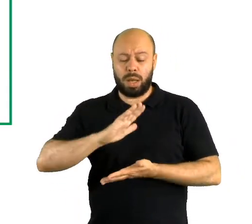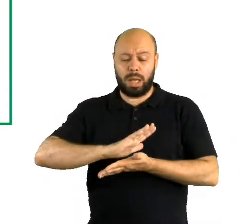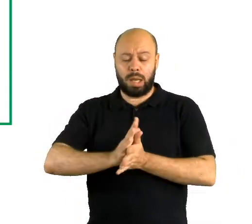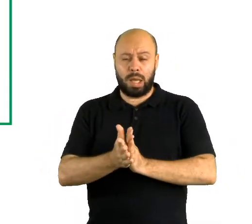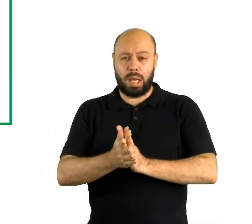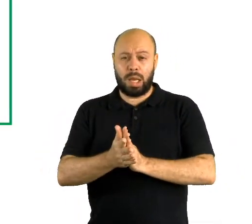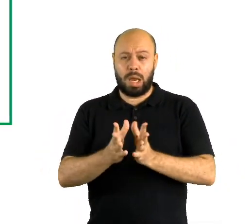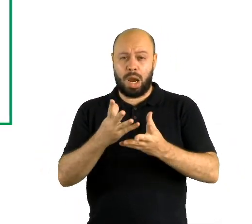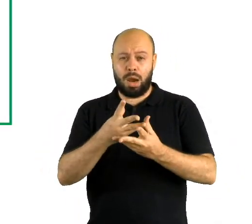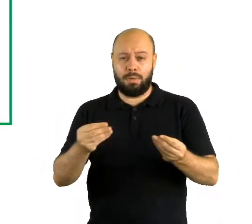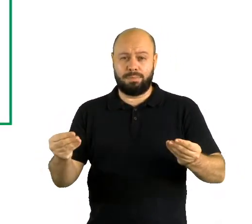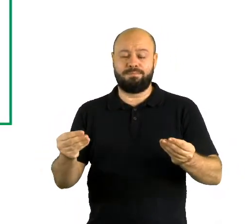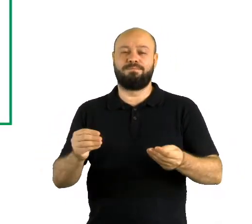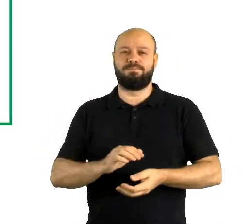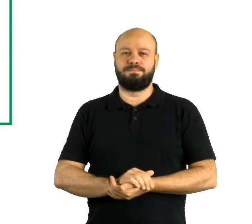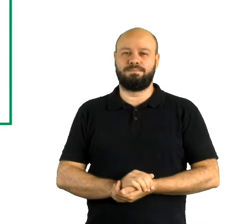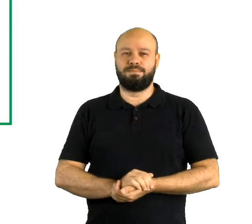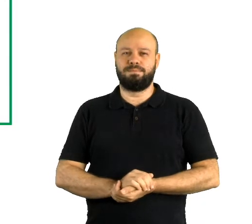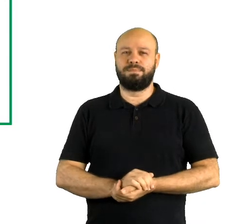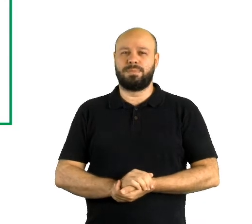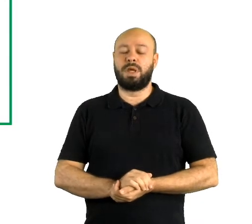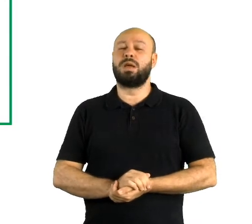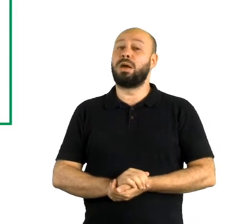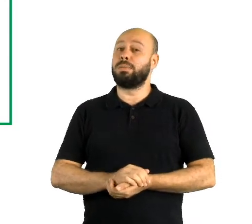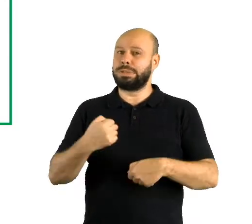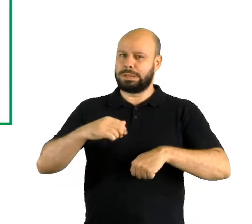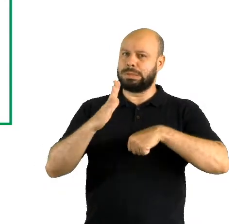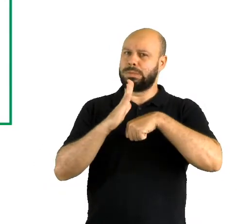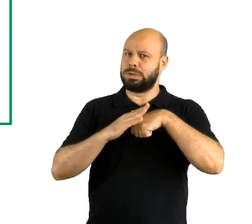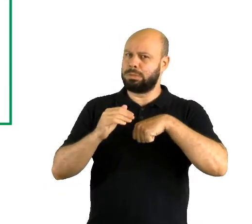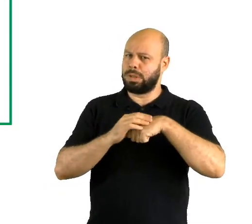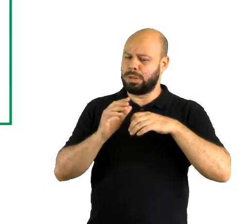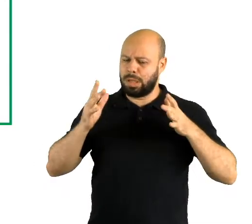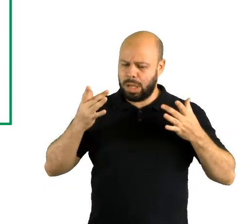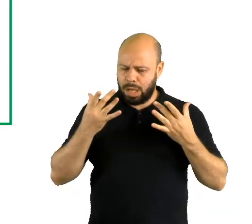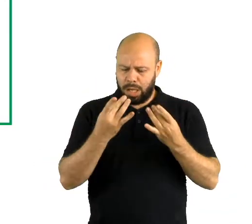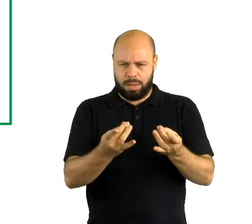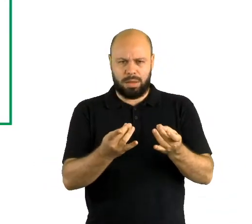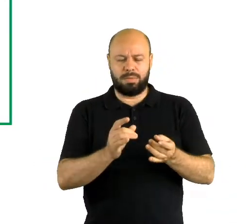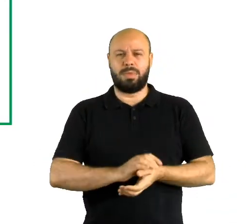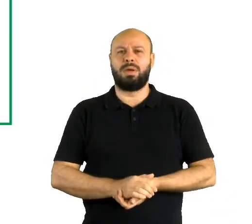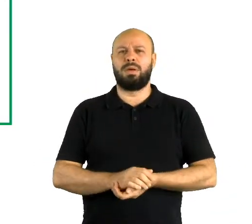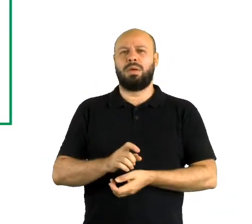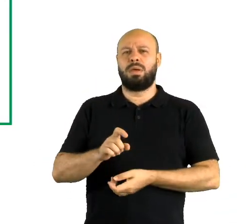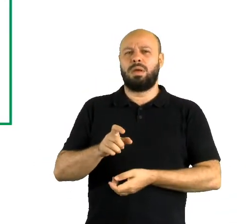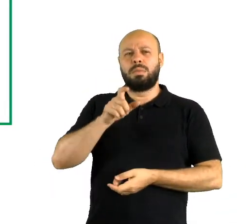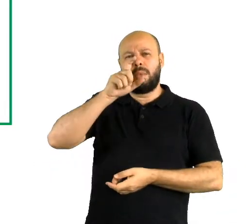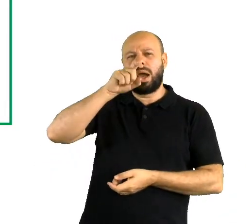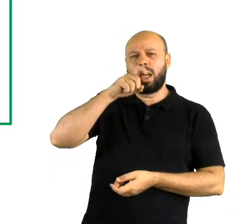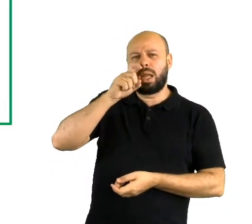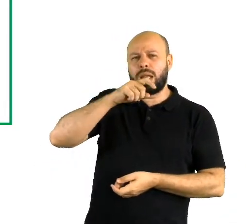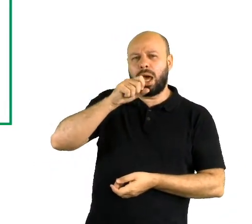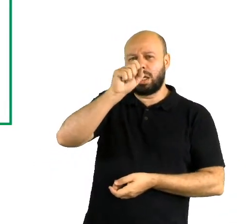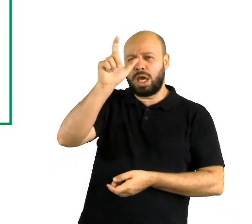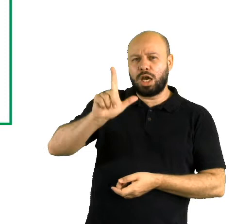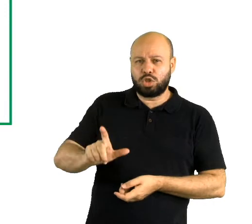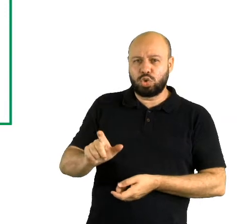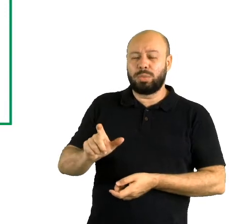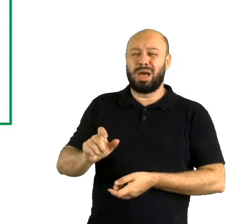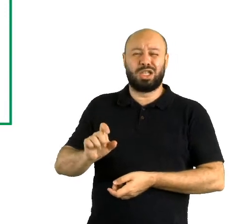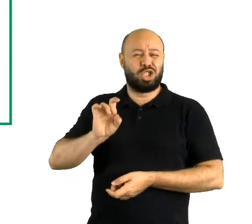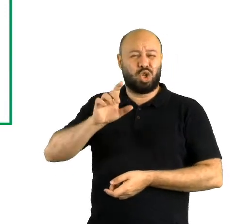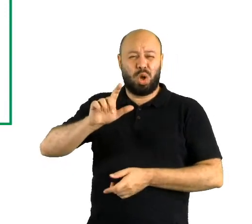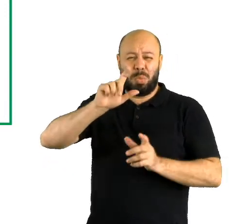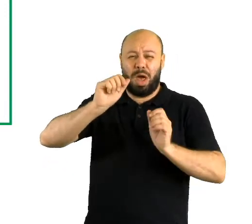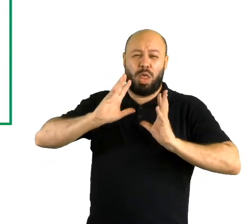um controle, há um carinho todo especial. Por exemplo, a arara azul, totalmente azul, ela está